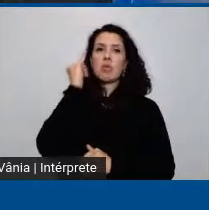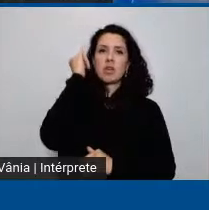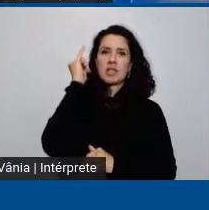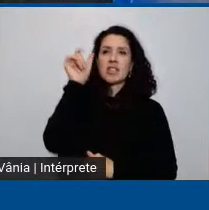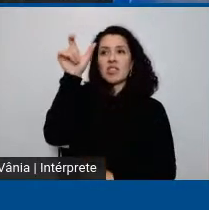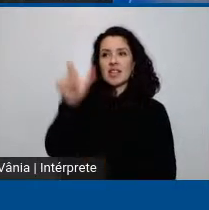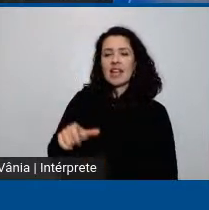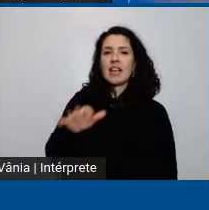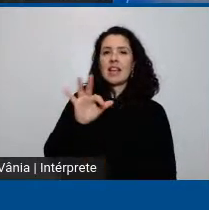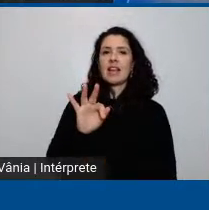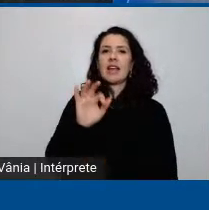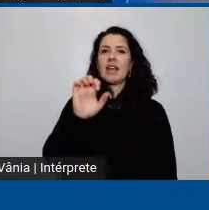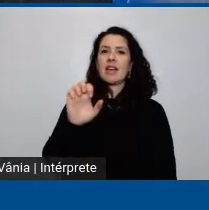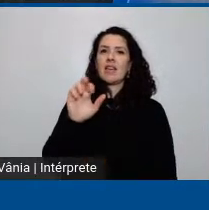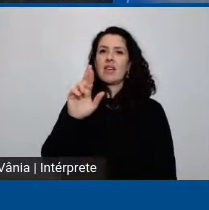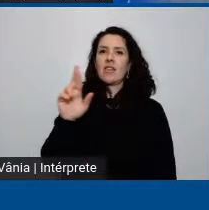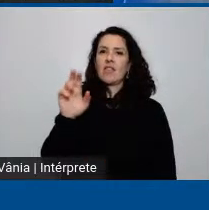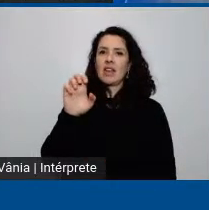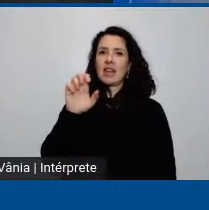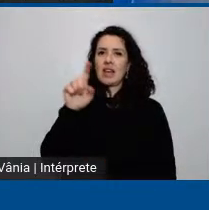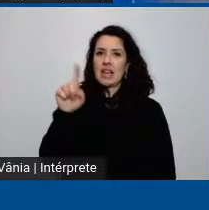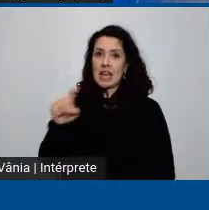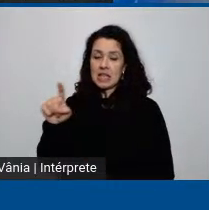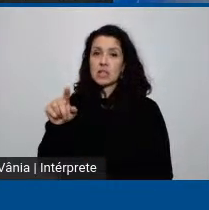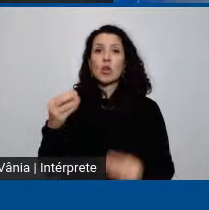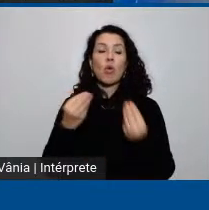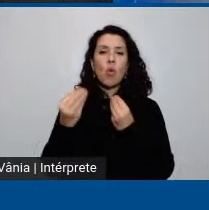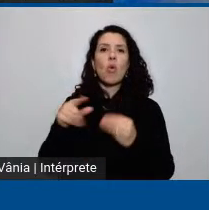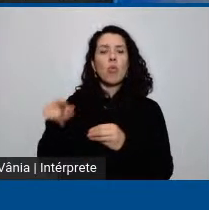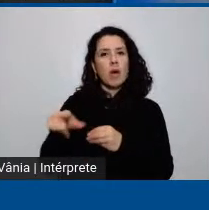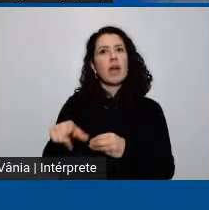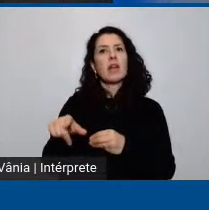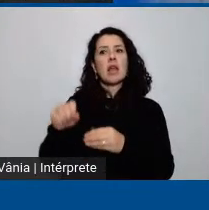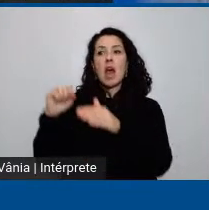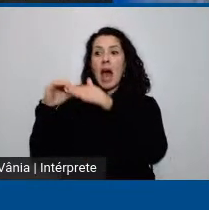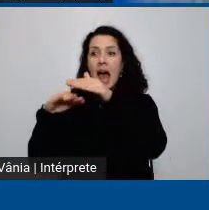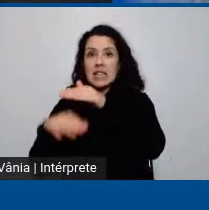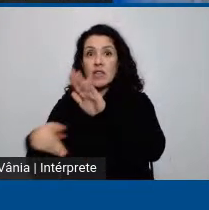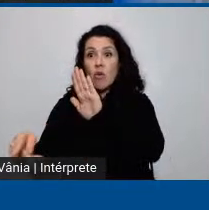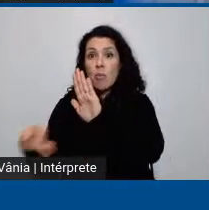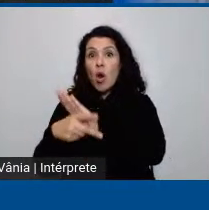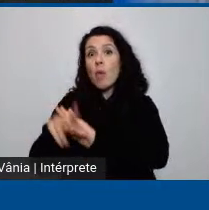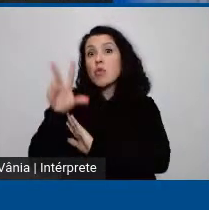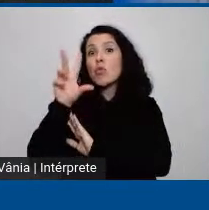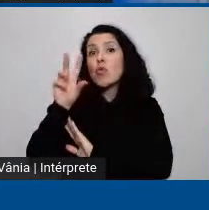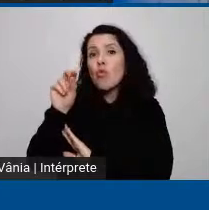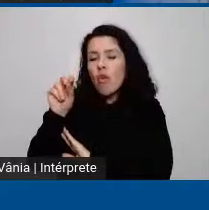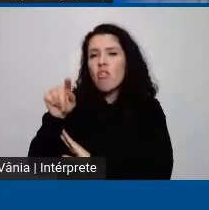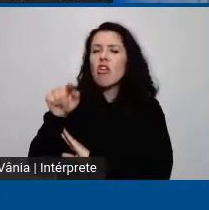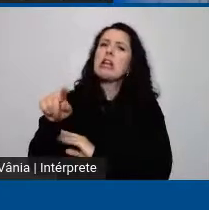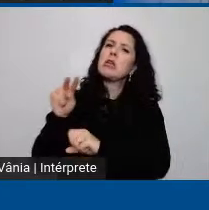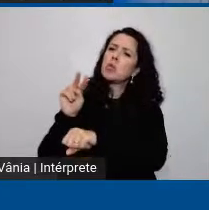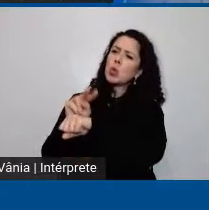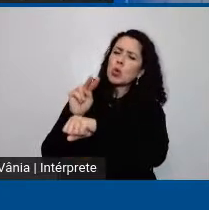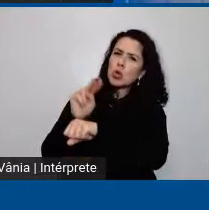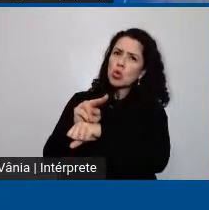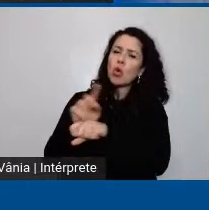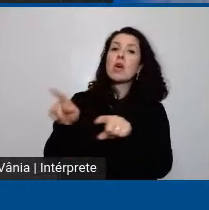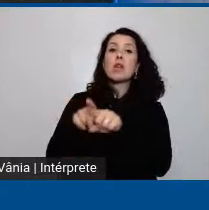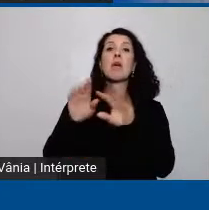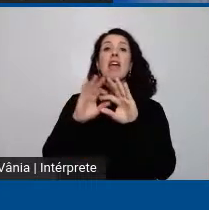preservação, né, do acervo do avô, uma atividade de preservação de toda a família, né, ao